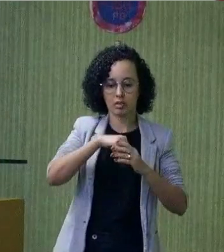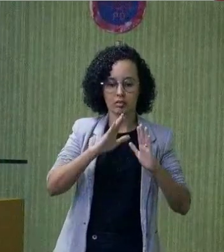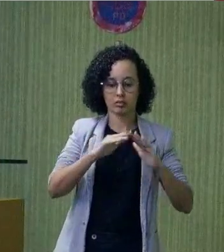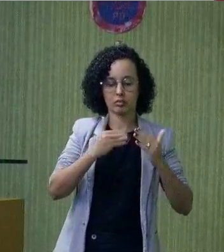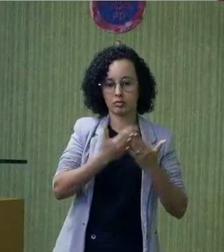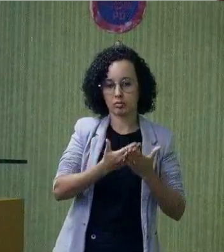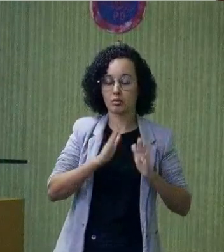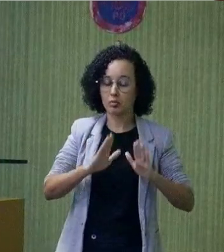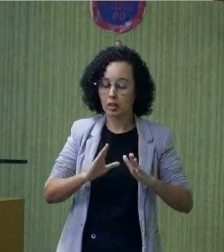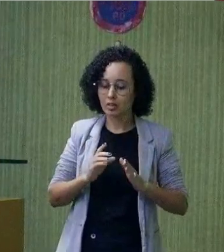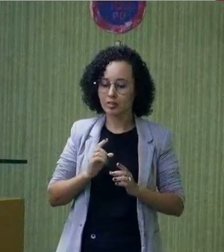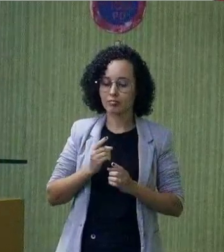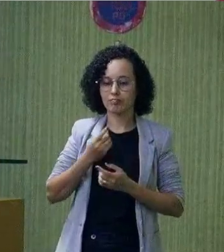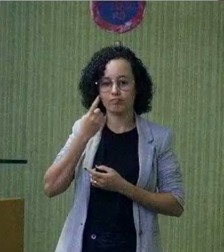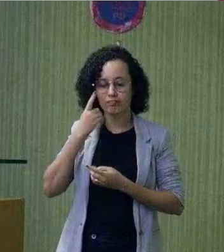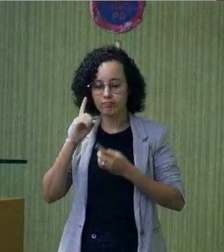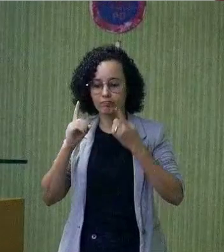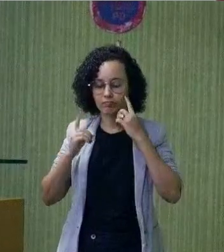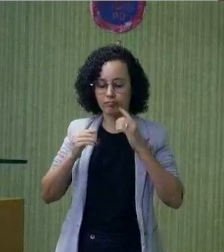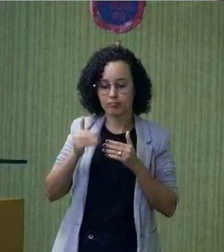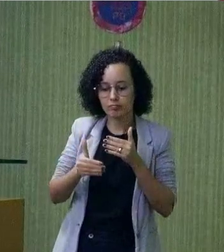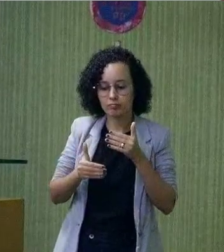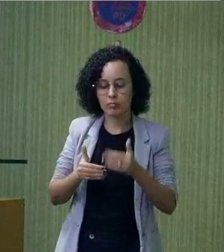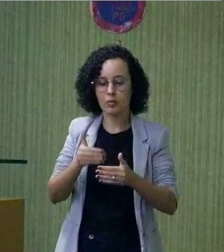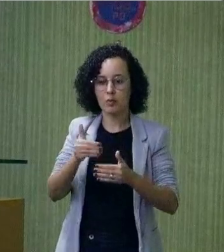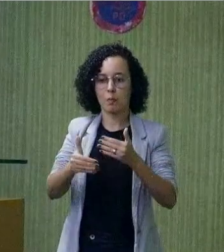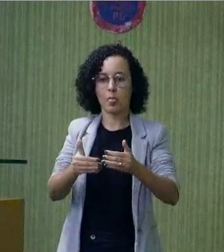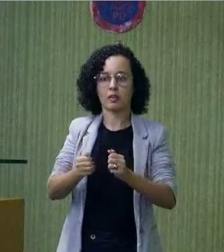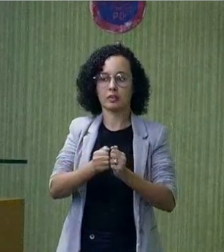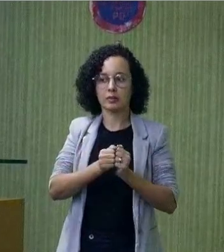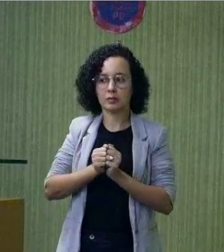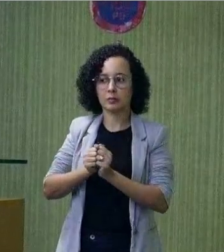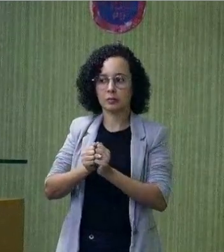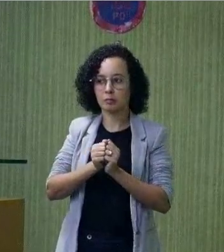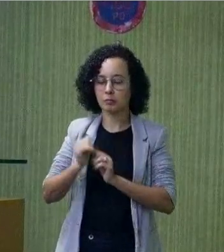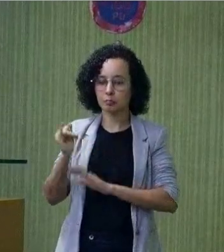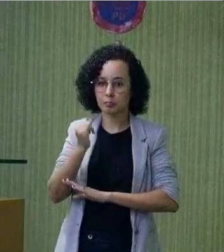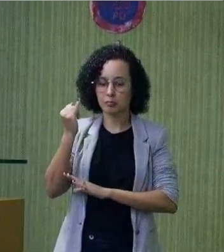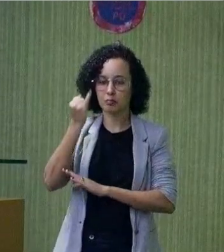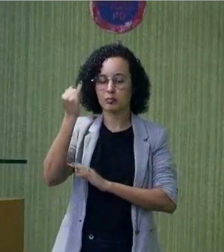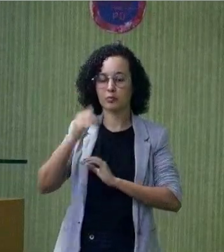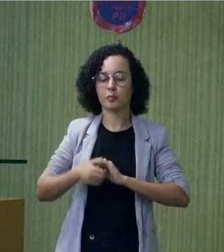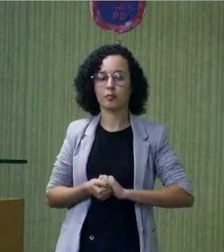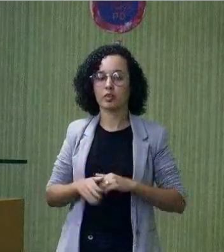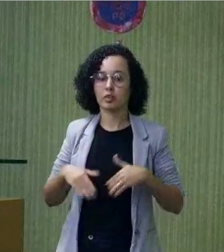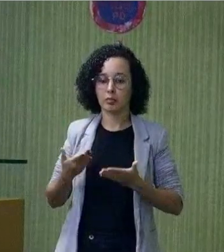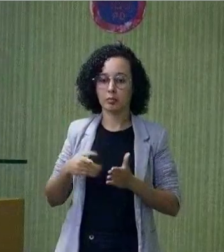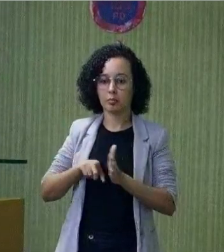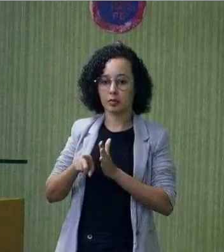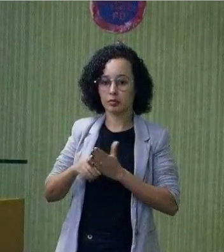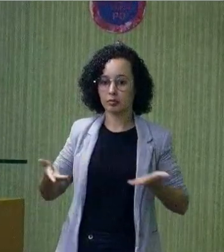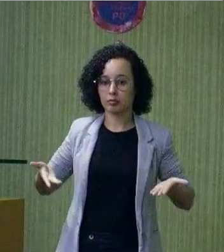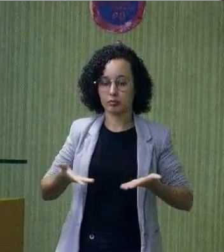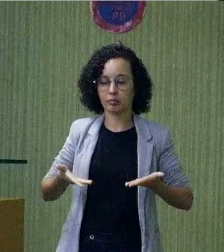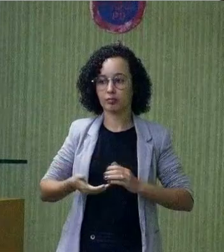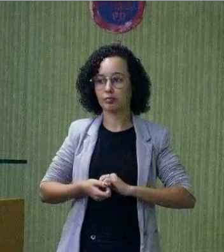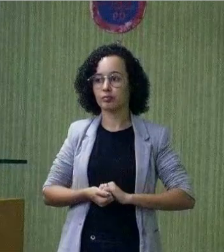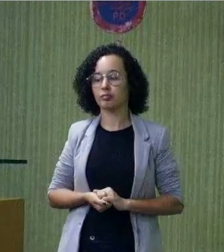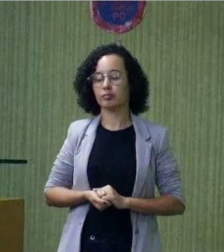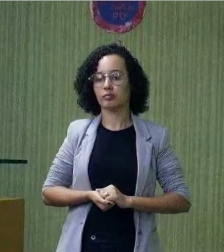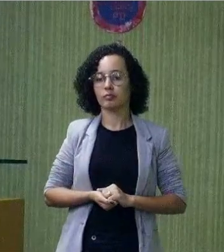dia de cada vez na verdade né E essa atuação conjunta como é importante então vamos lá pras perguntas